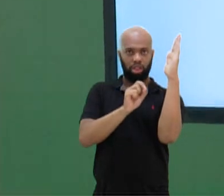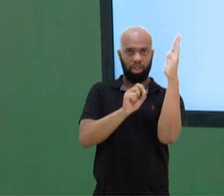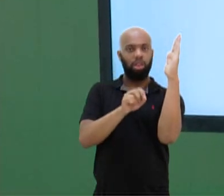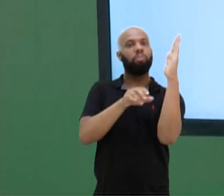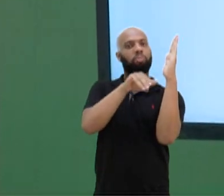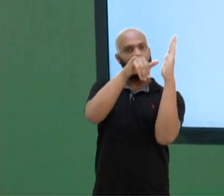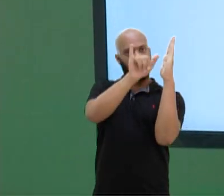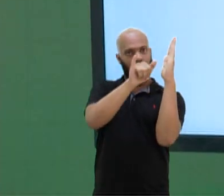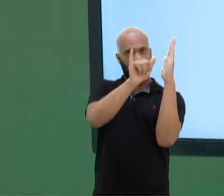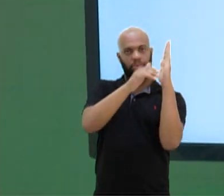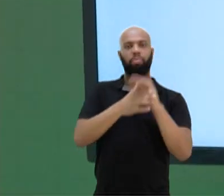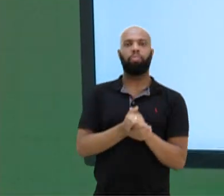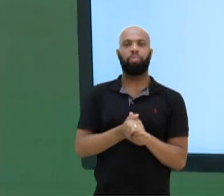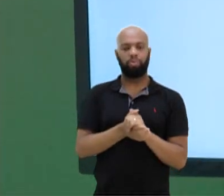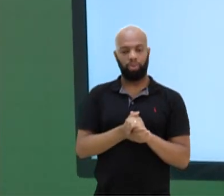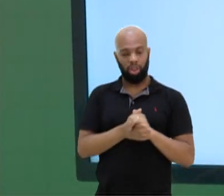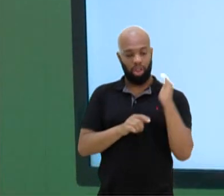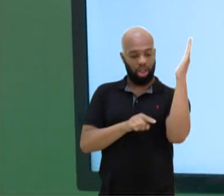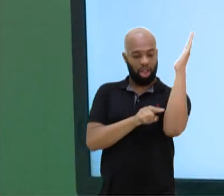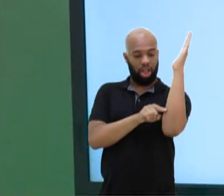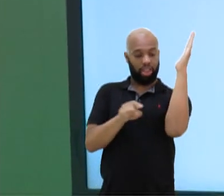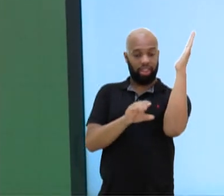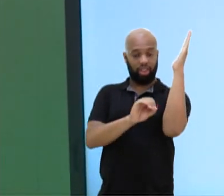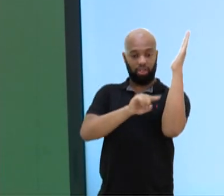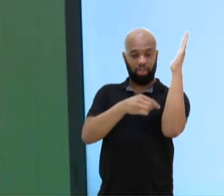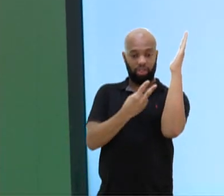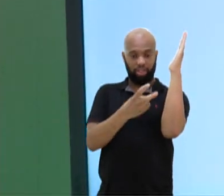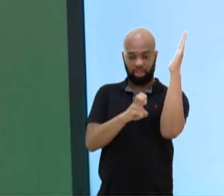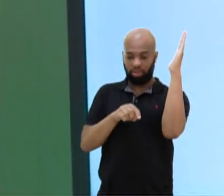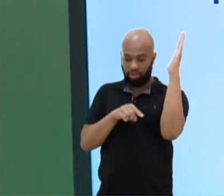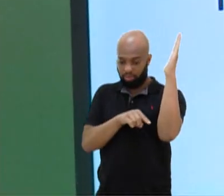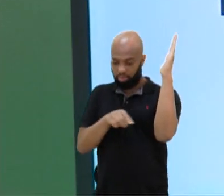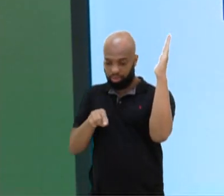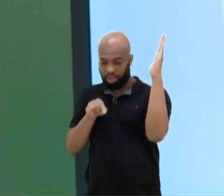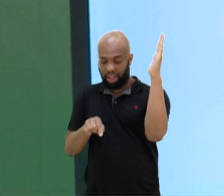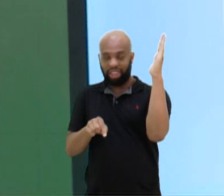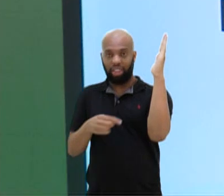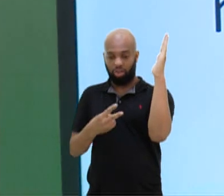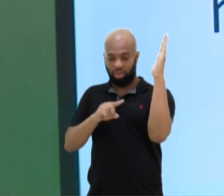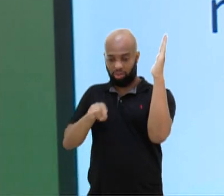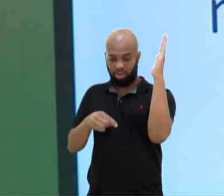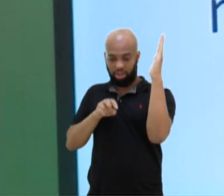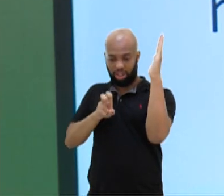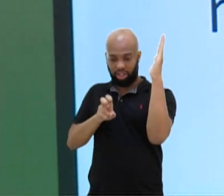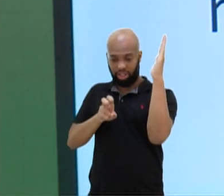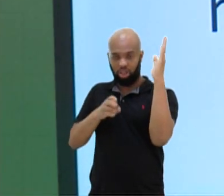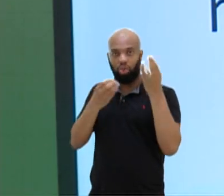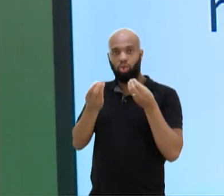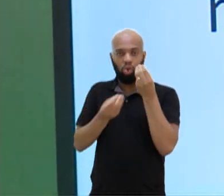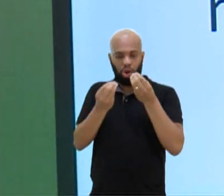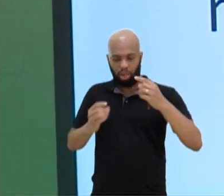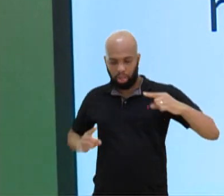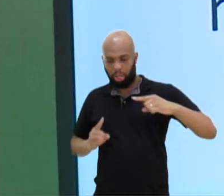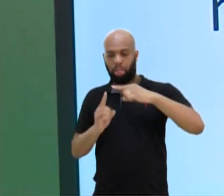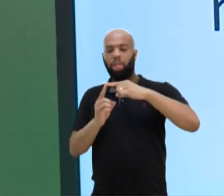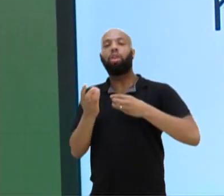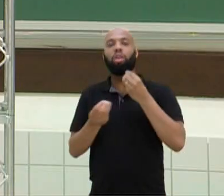Então, o meu vértice, gente, tem duas coordenadas, 2,5 para x e